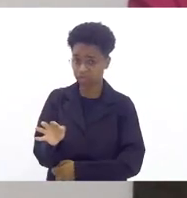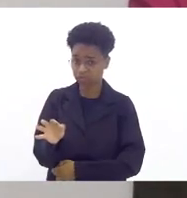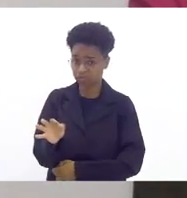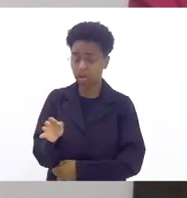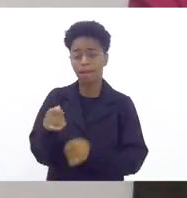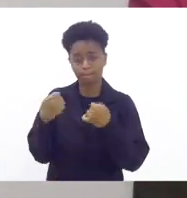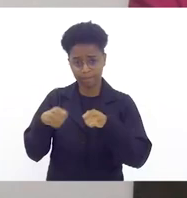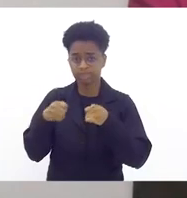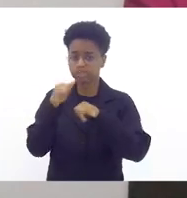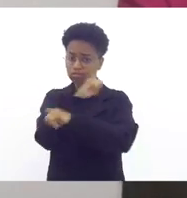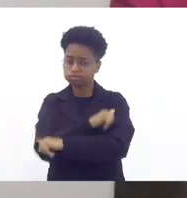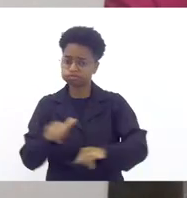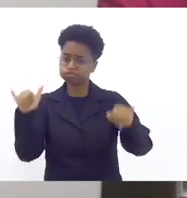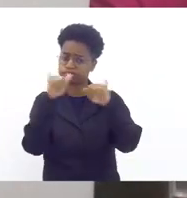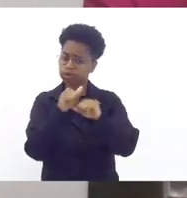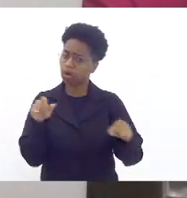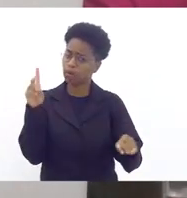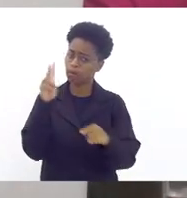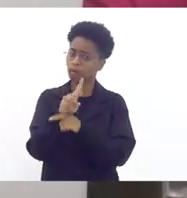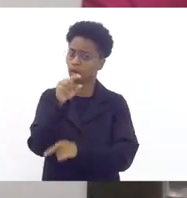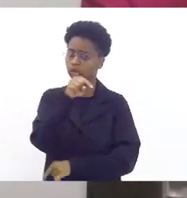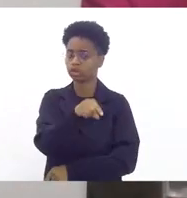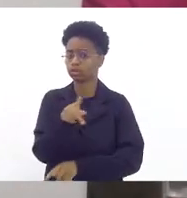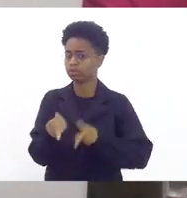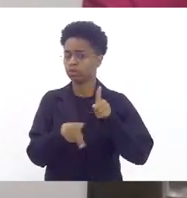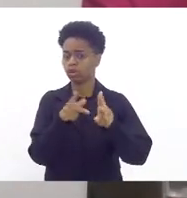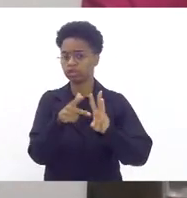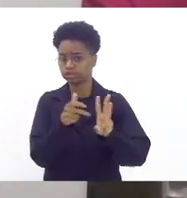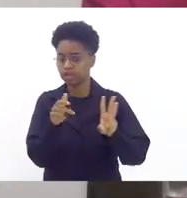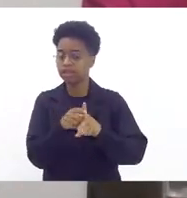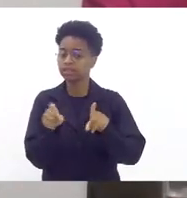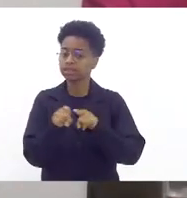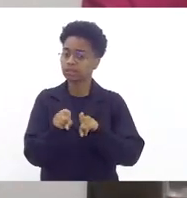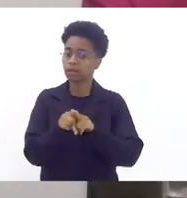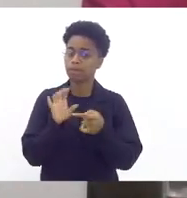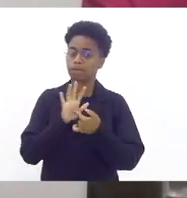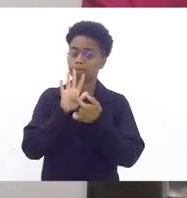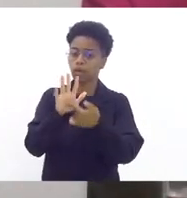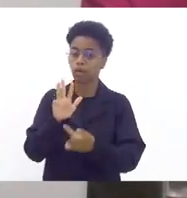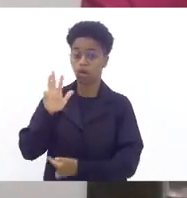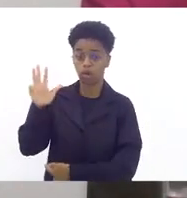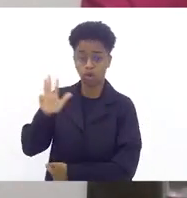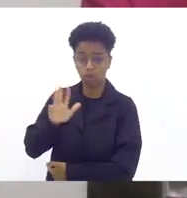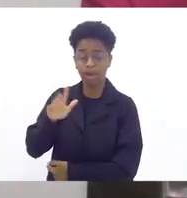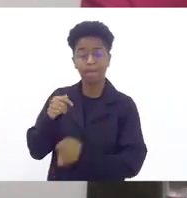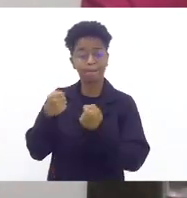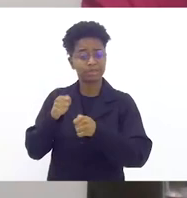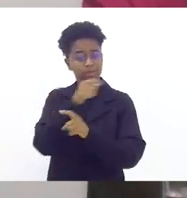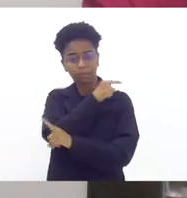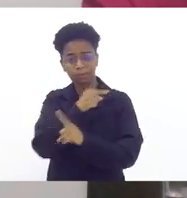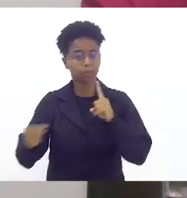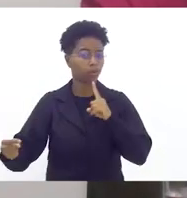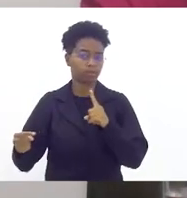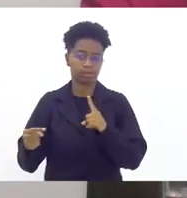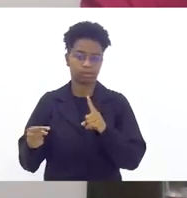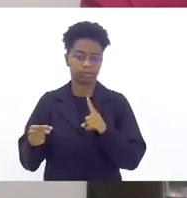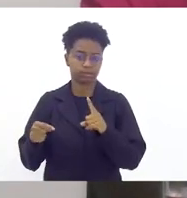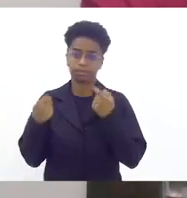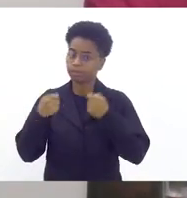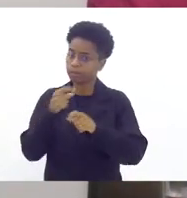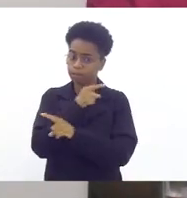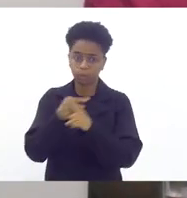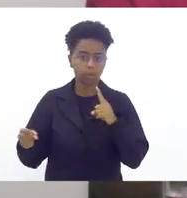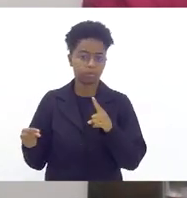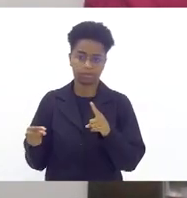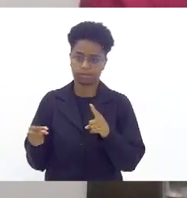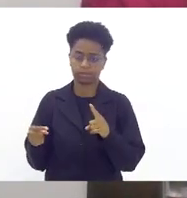militem em defesa disso. e coloquem para o governo Lula que tem que vetar. Ele tem que vetar.